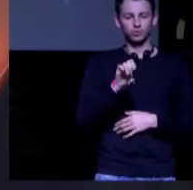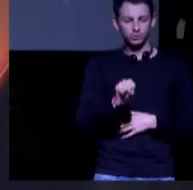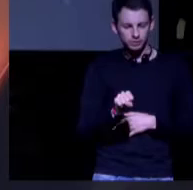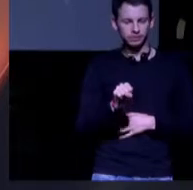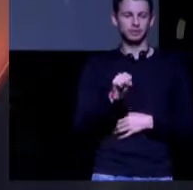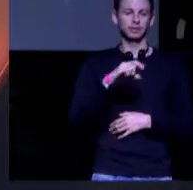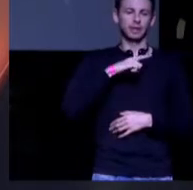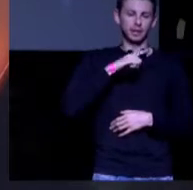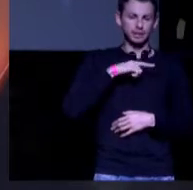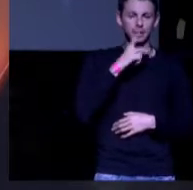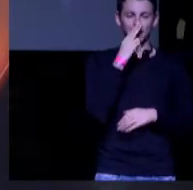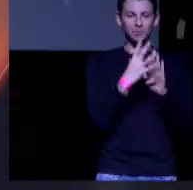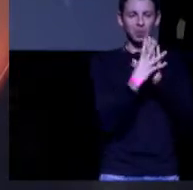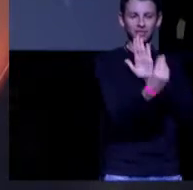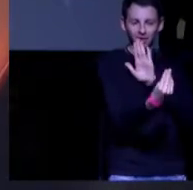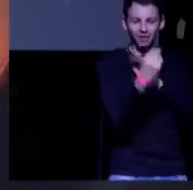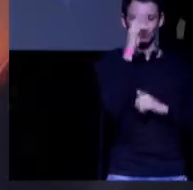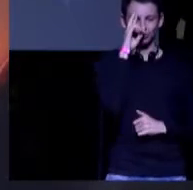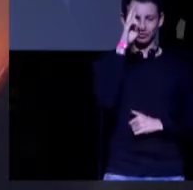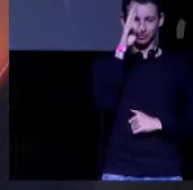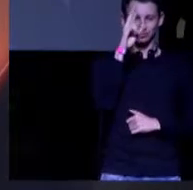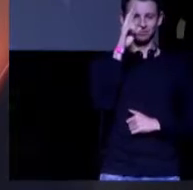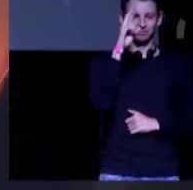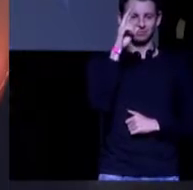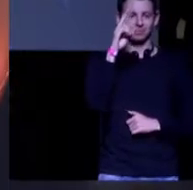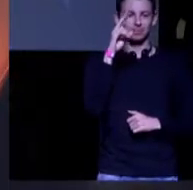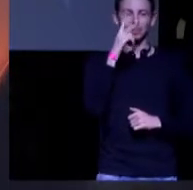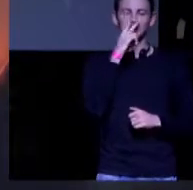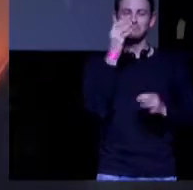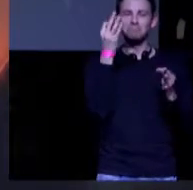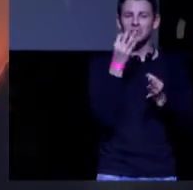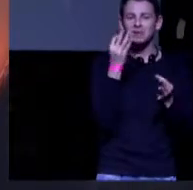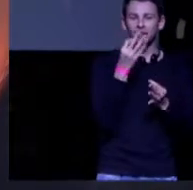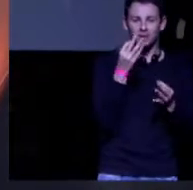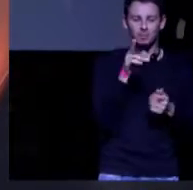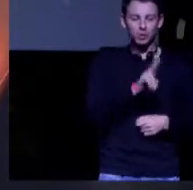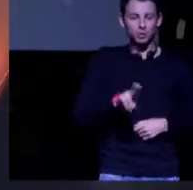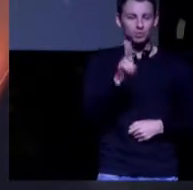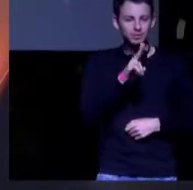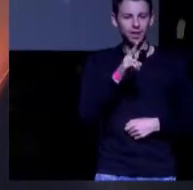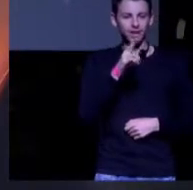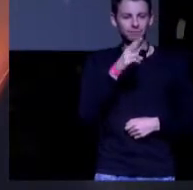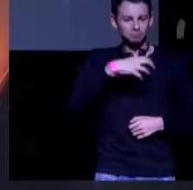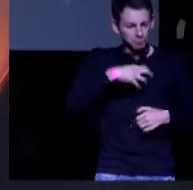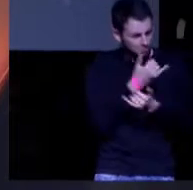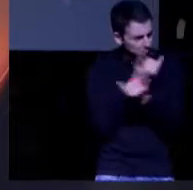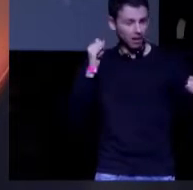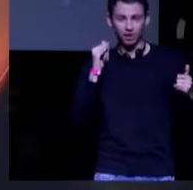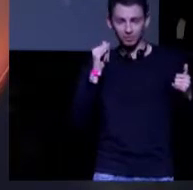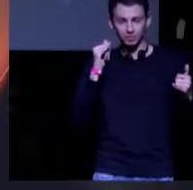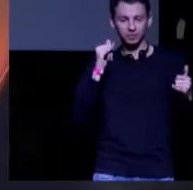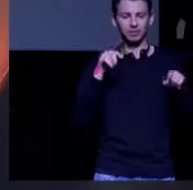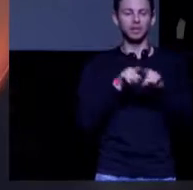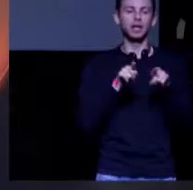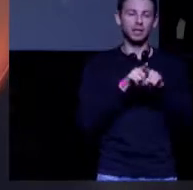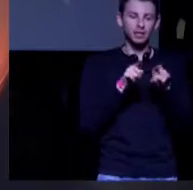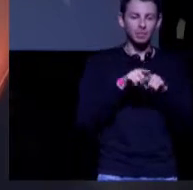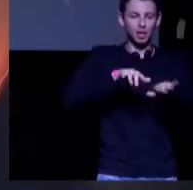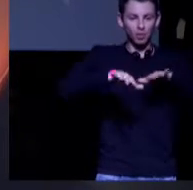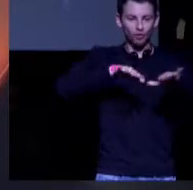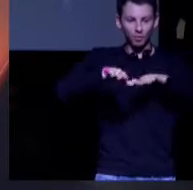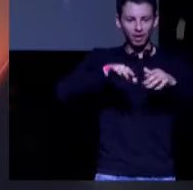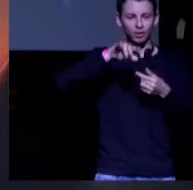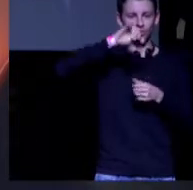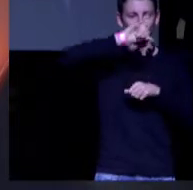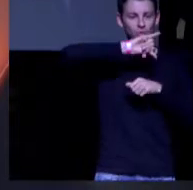uma modelo de governança e modelo de ideal de como usar o negócio impacto muito interessante o movimento do capitalismo consciente